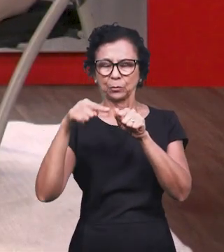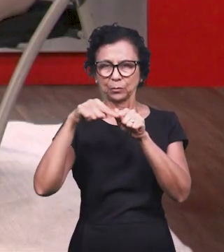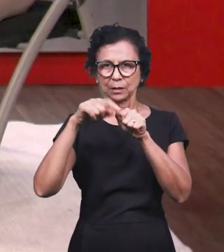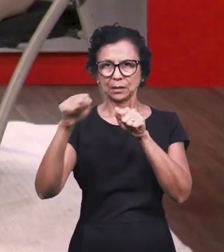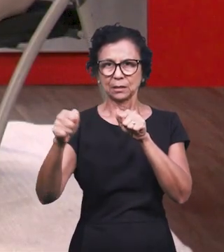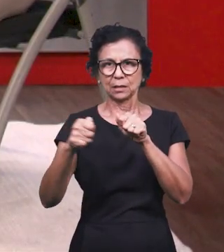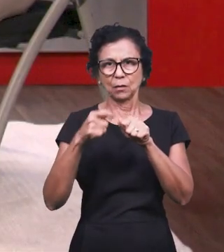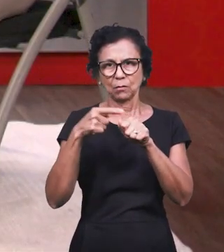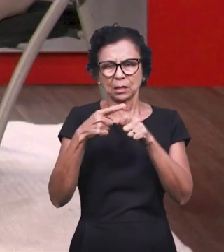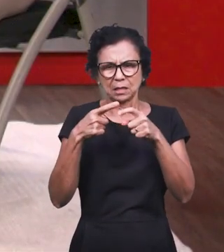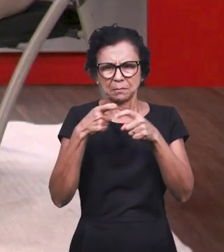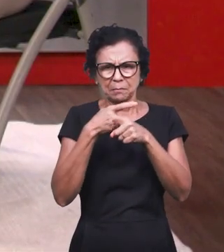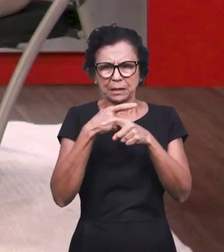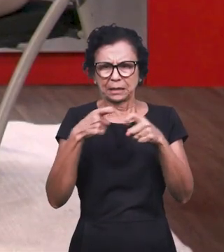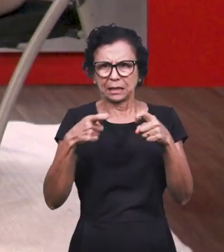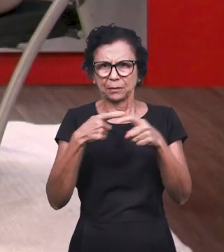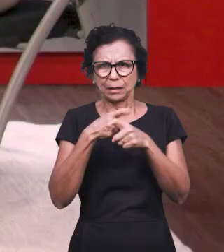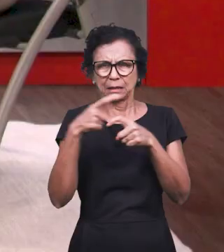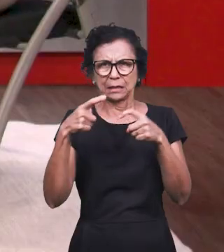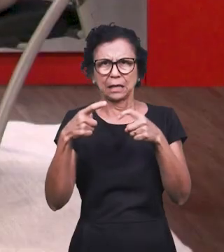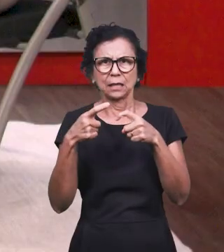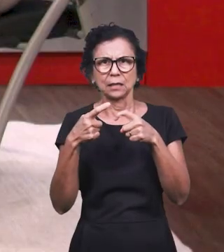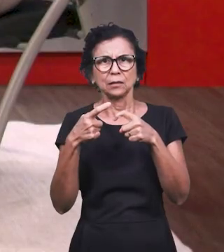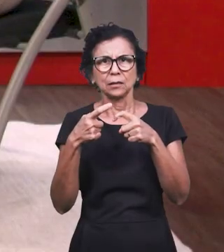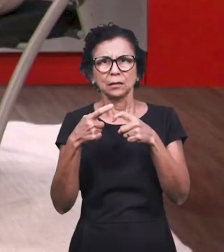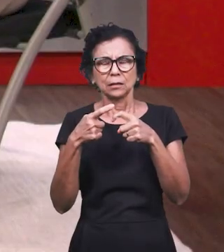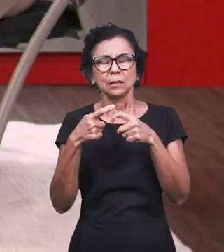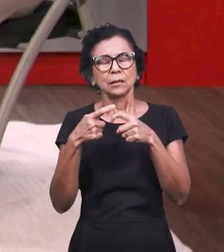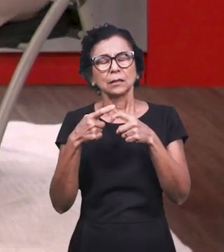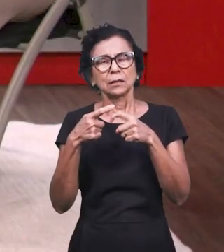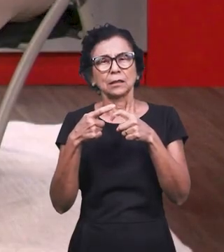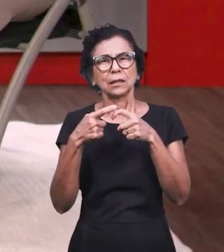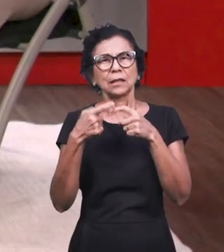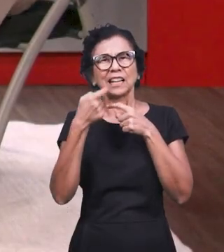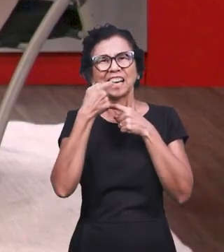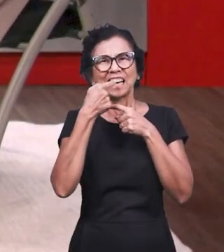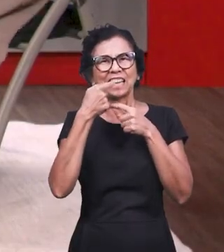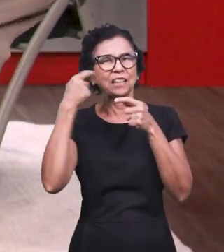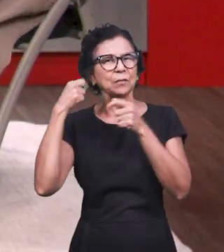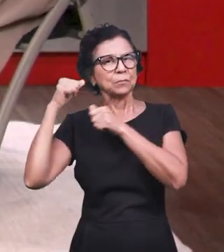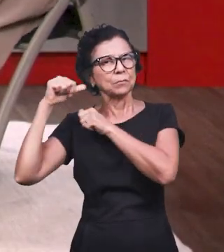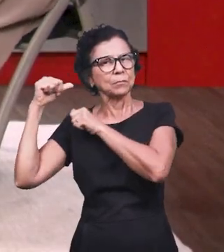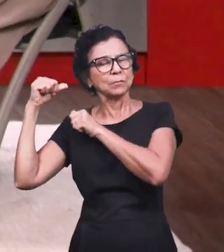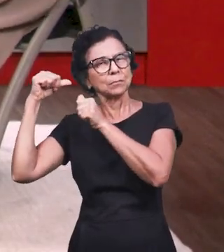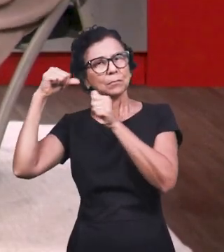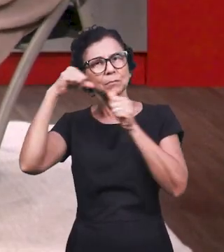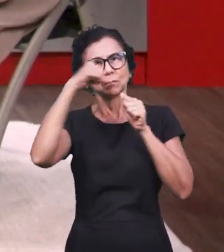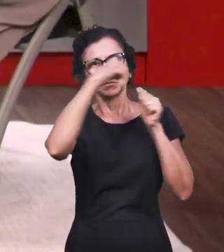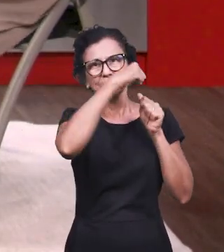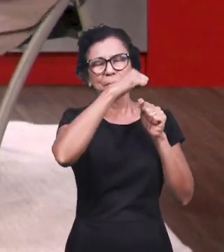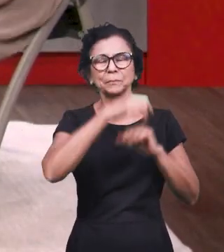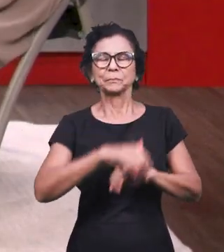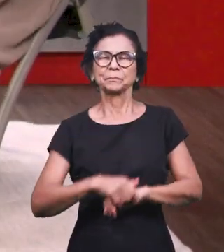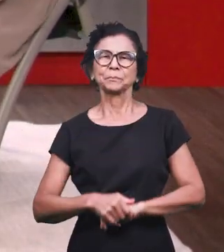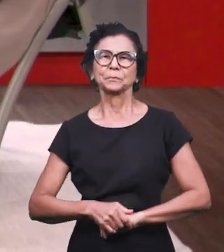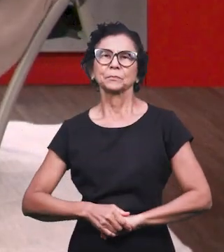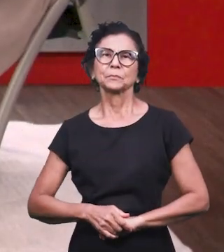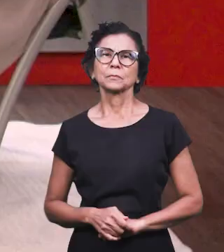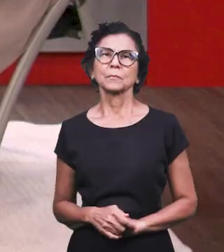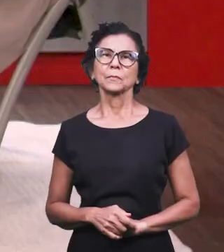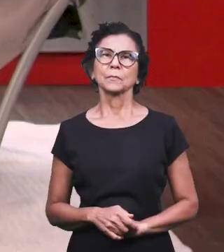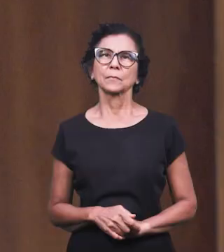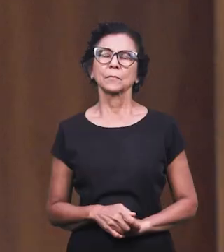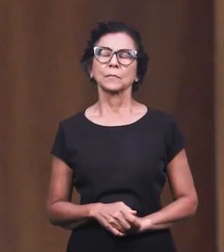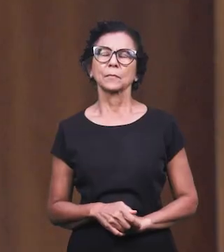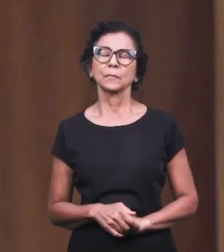para o outro. Entendi. Muito bom isso. E vamos lá, tem pessoas